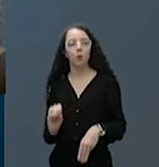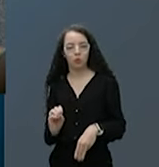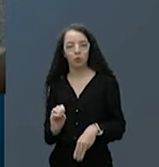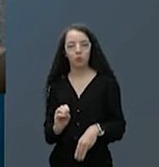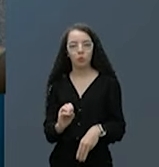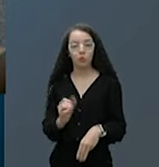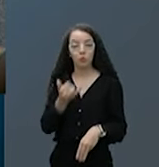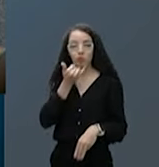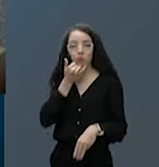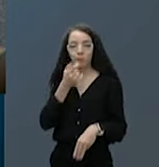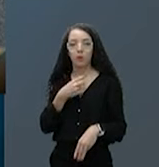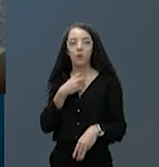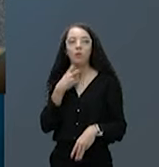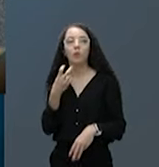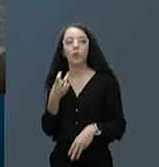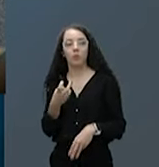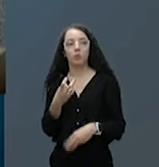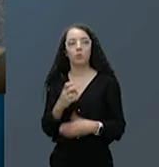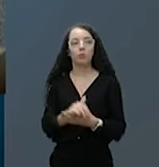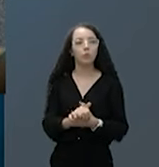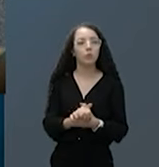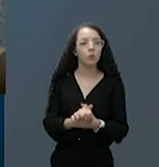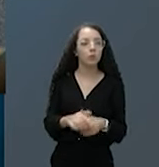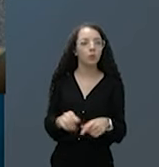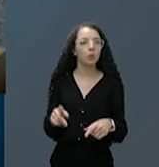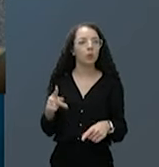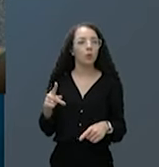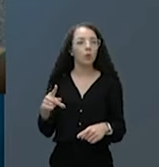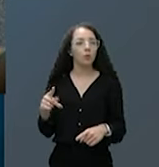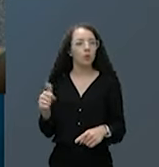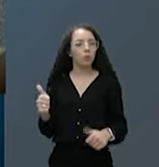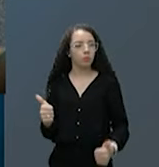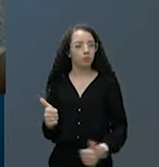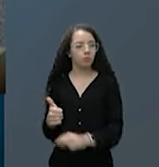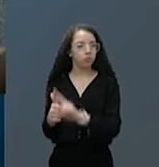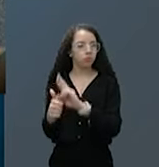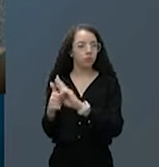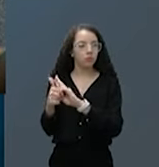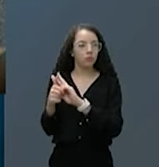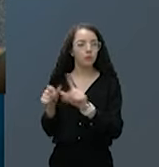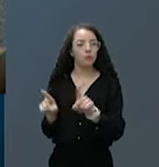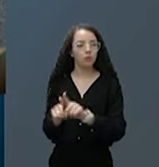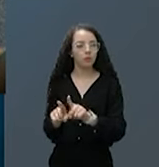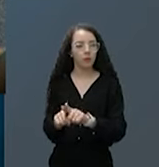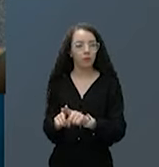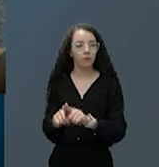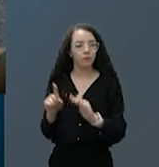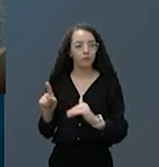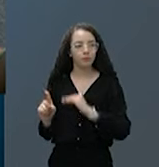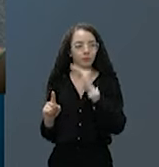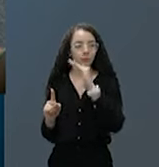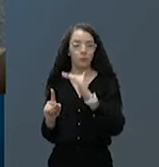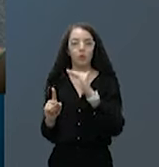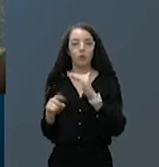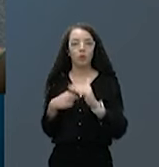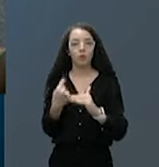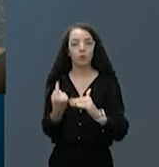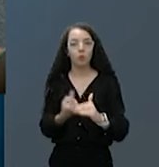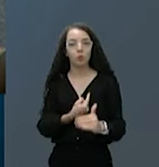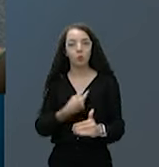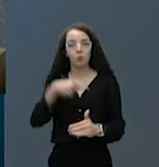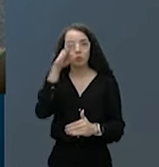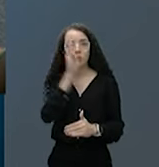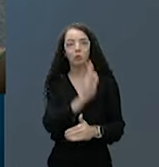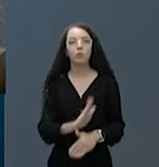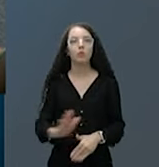excelentíssimo senhor subprocurador-geral da República e excelentíssimos advogados e servidores que acompanham a presente sessão. A União vem aqui à tribuna, na qualidade de amigo escuro, tentar